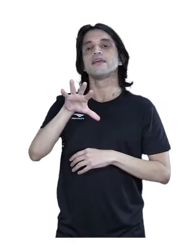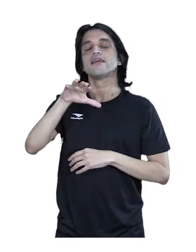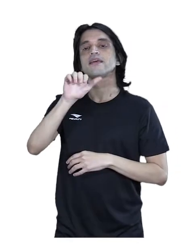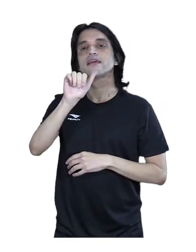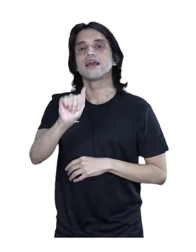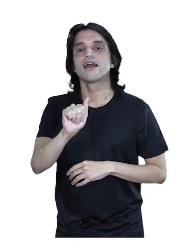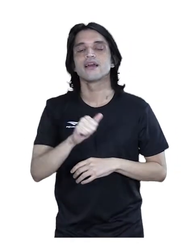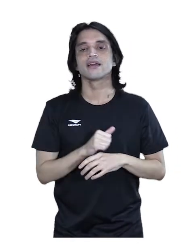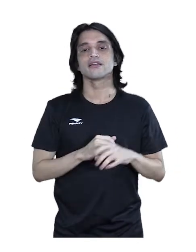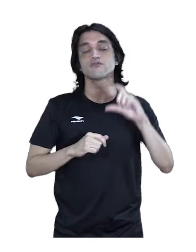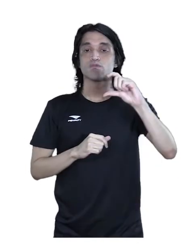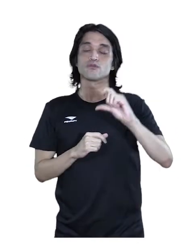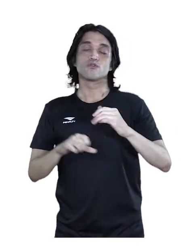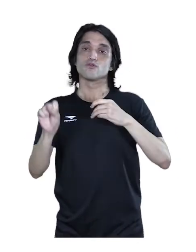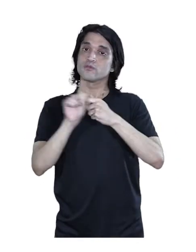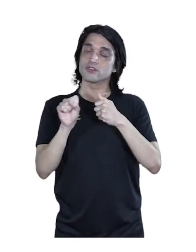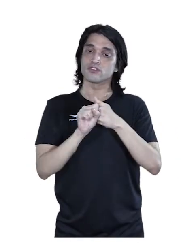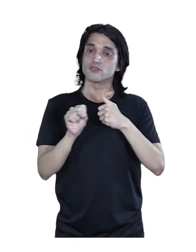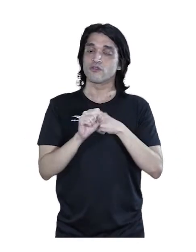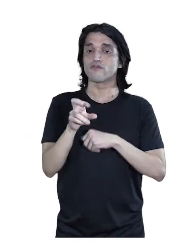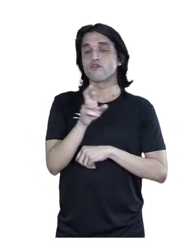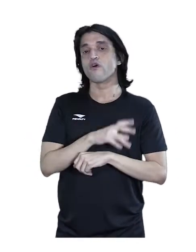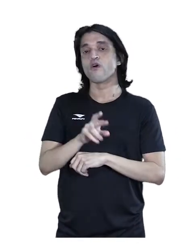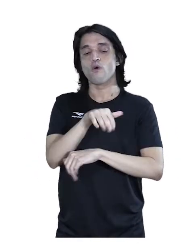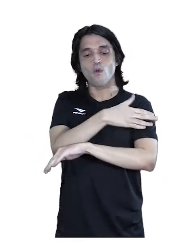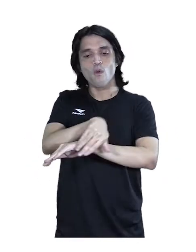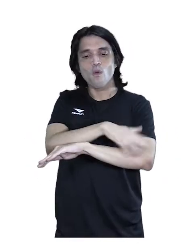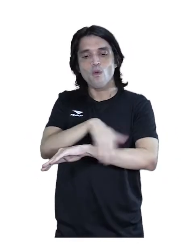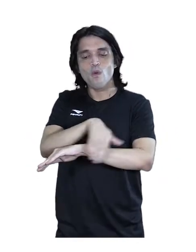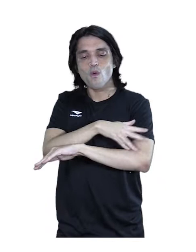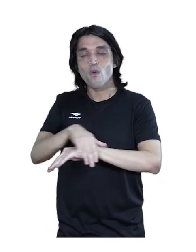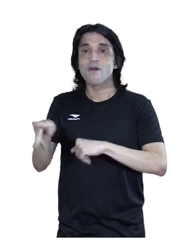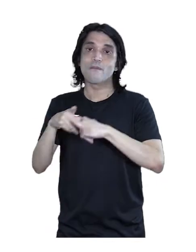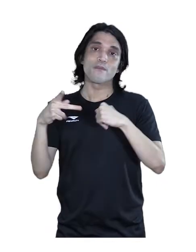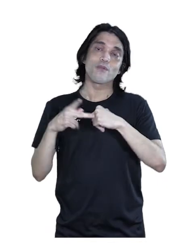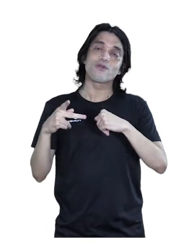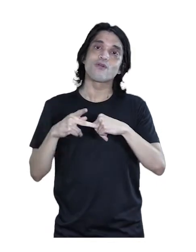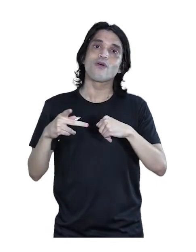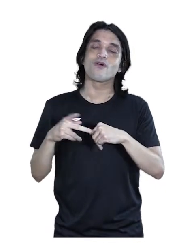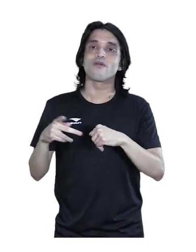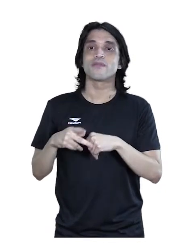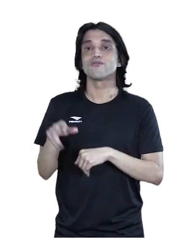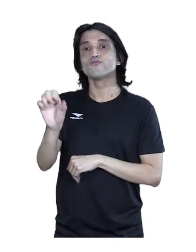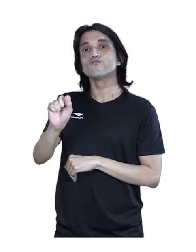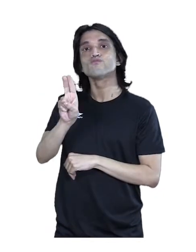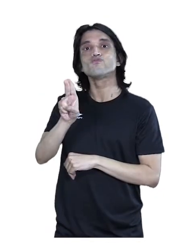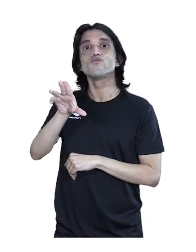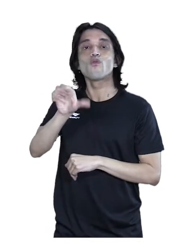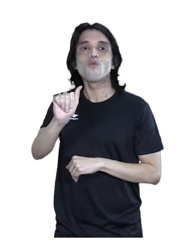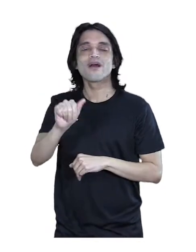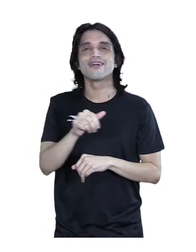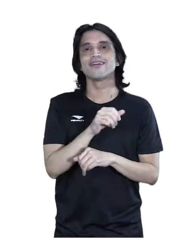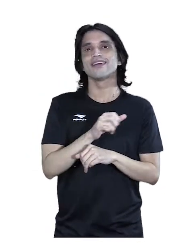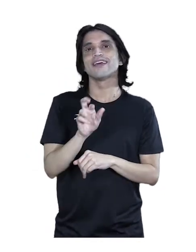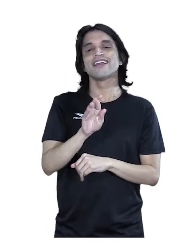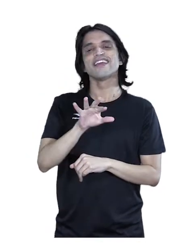no exemplo, substantivo rua rimando com o pronome possessivo sua. Compreenderam?